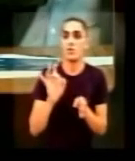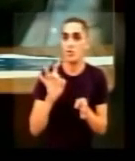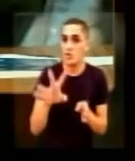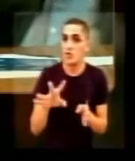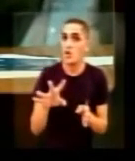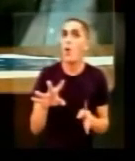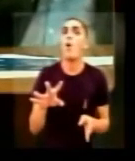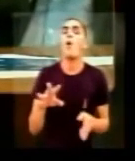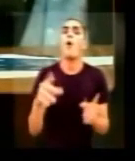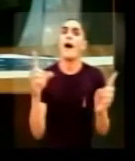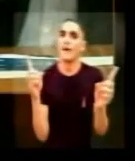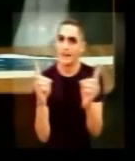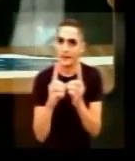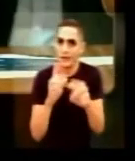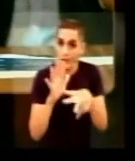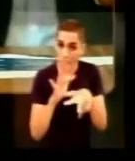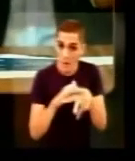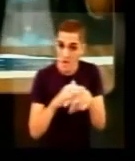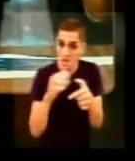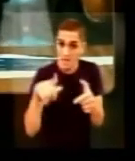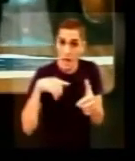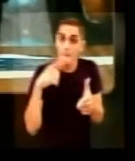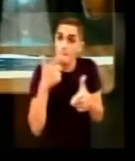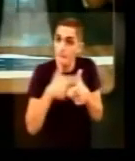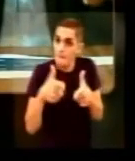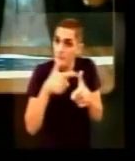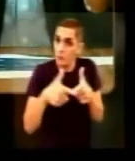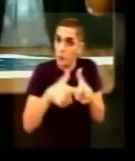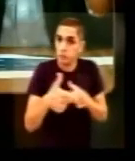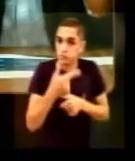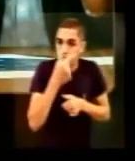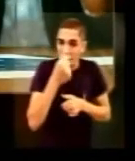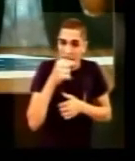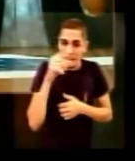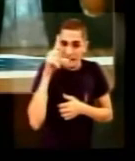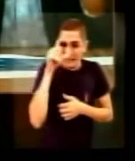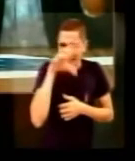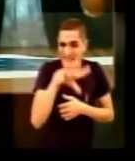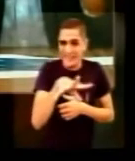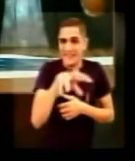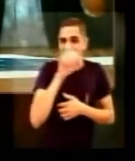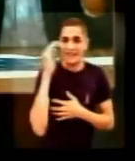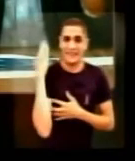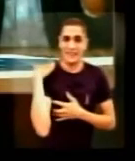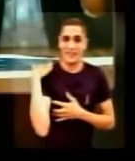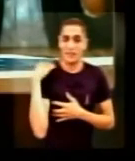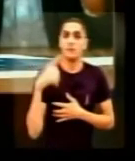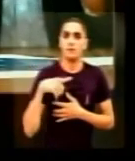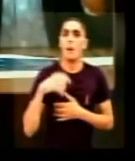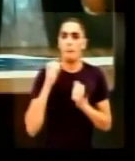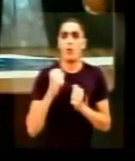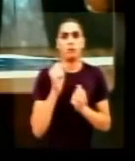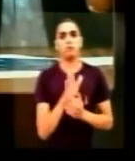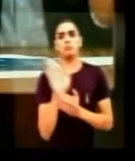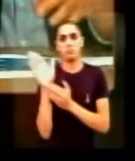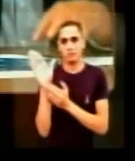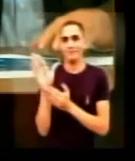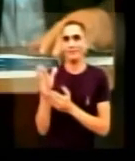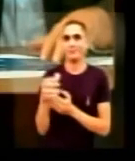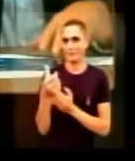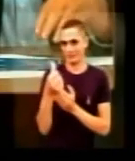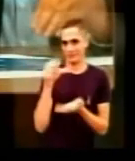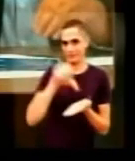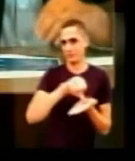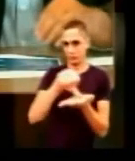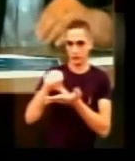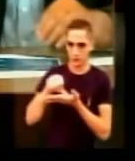for respiratório. Eles só atendem pacientes respiratórios. E as demais